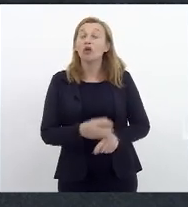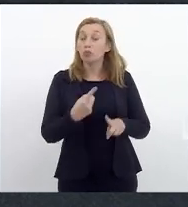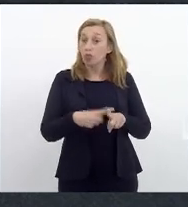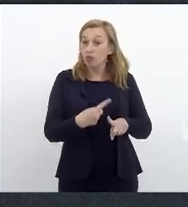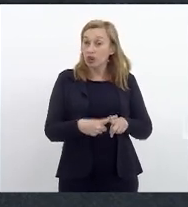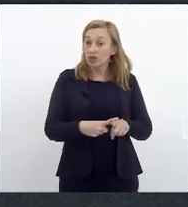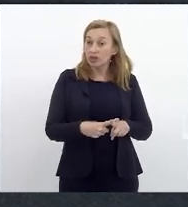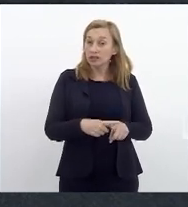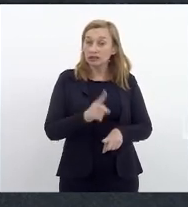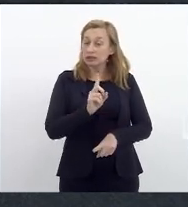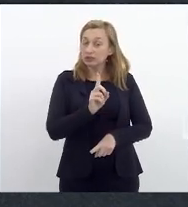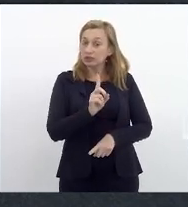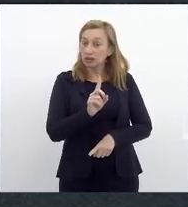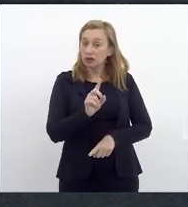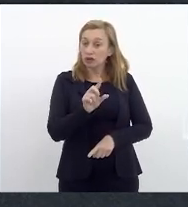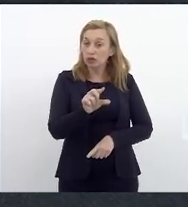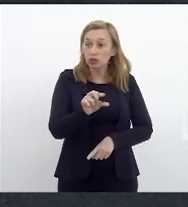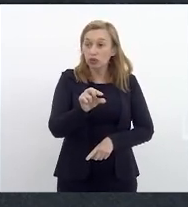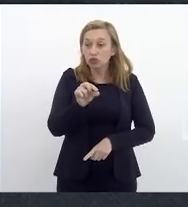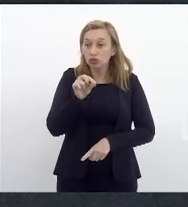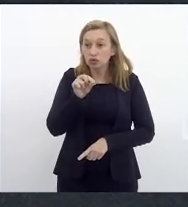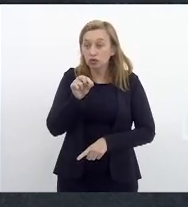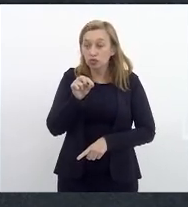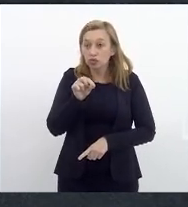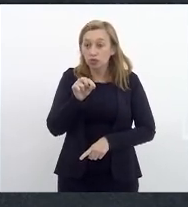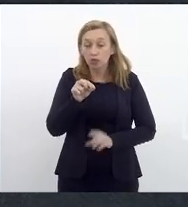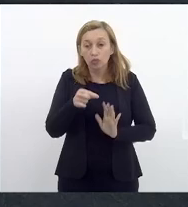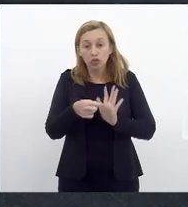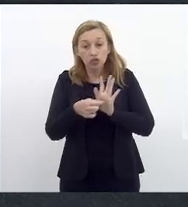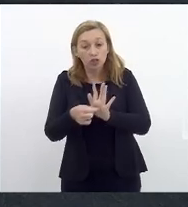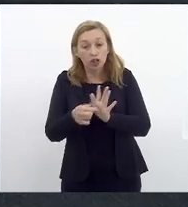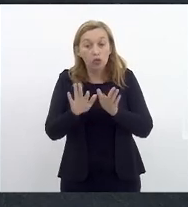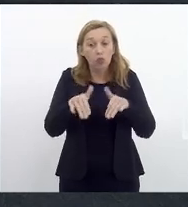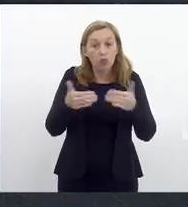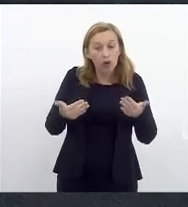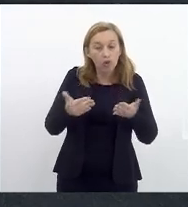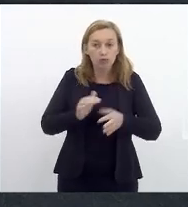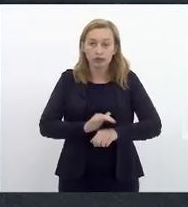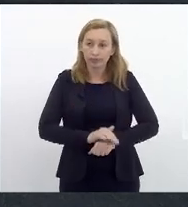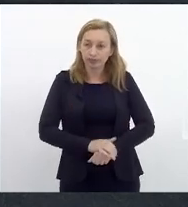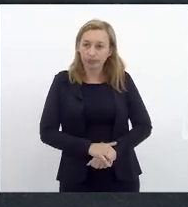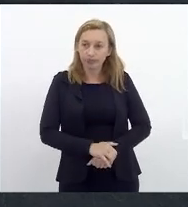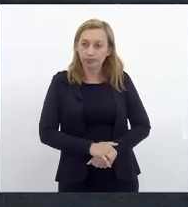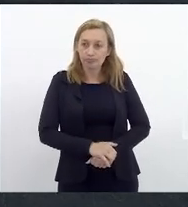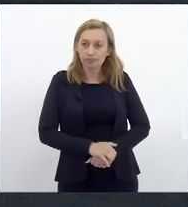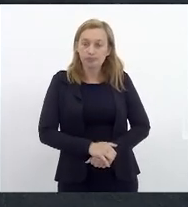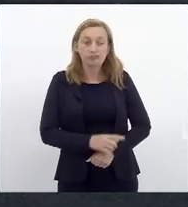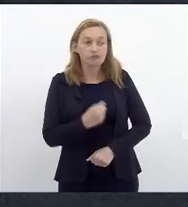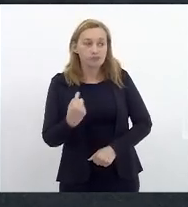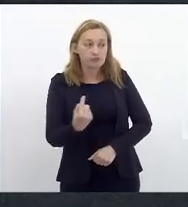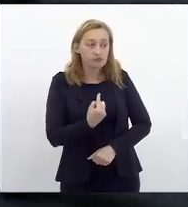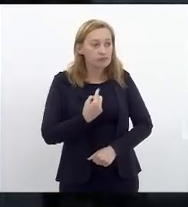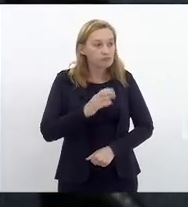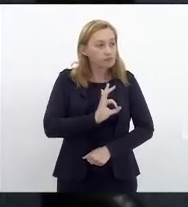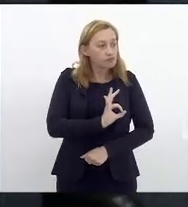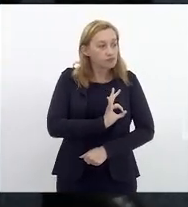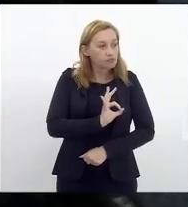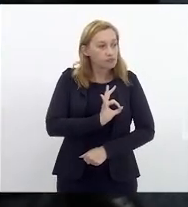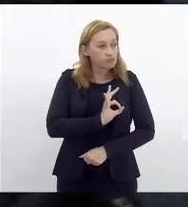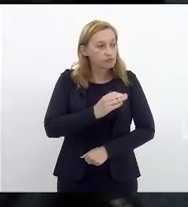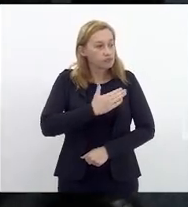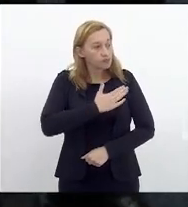não excepcionasse as vistorias veiculares, estaria a nossa polícia